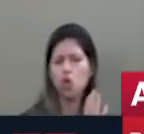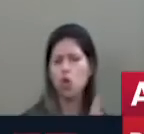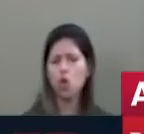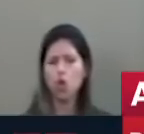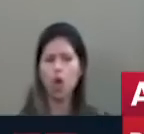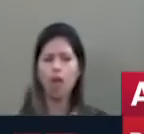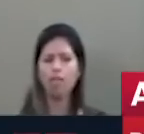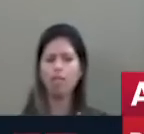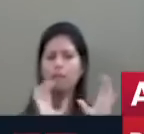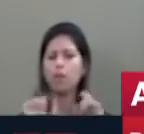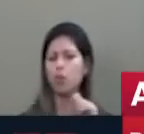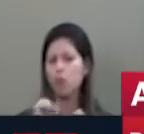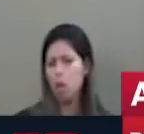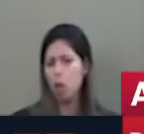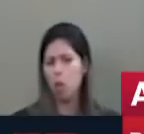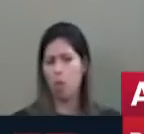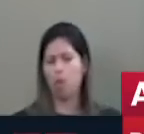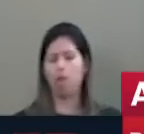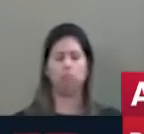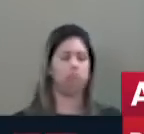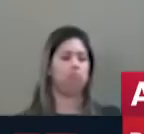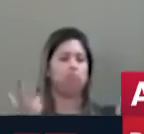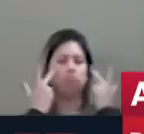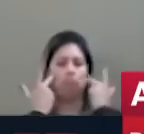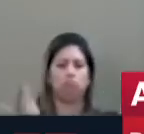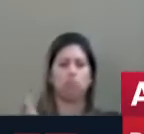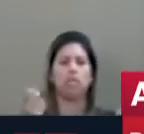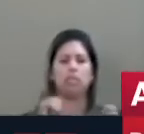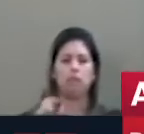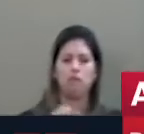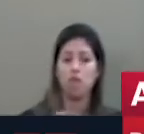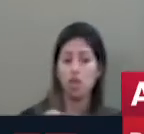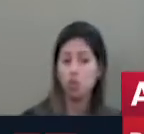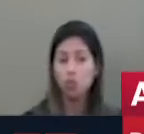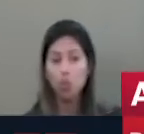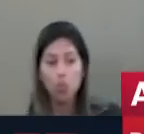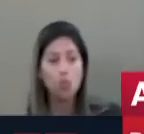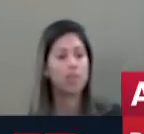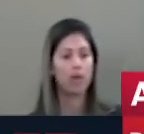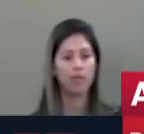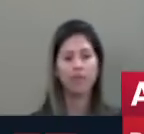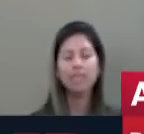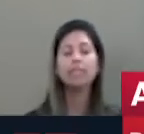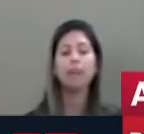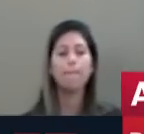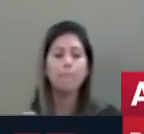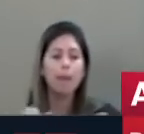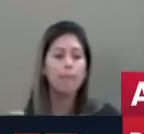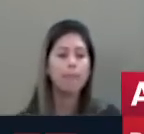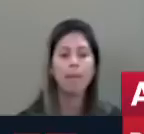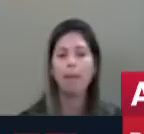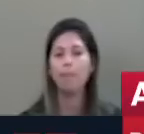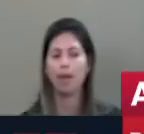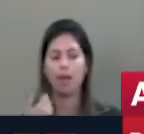as ordens de Moraes como a quebra de sigilo dos empresários autorizada a pedido do colega